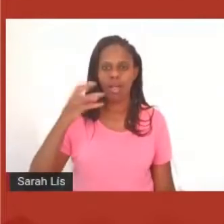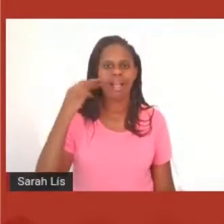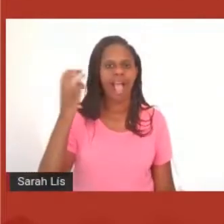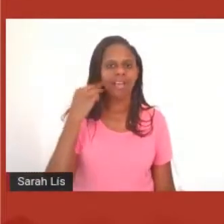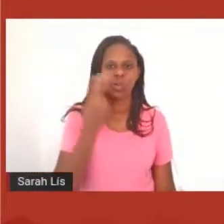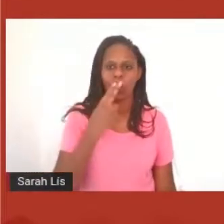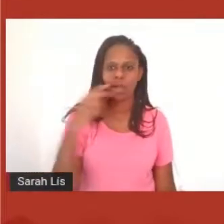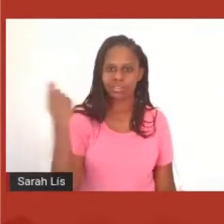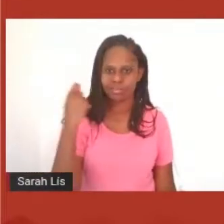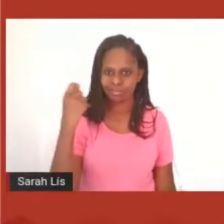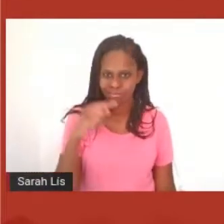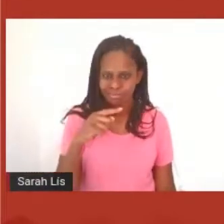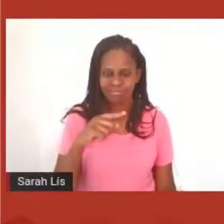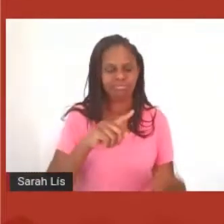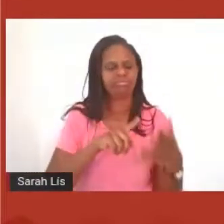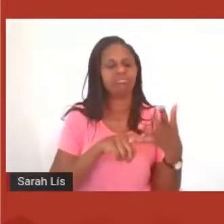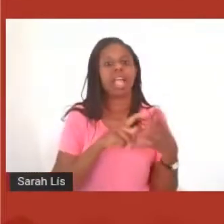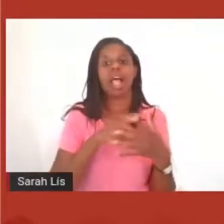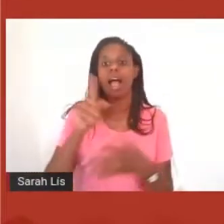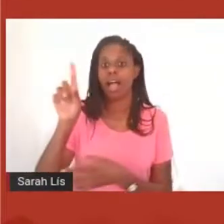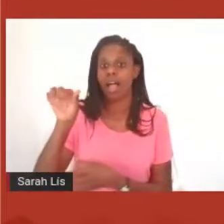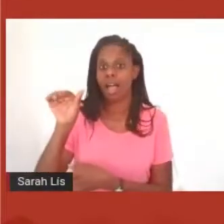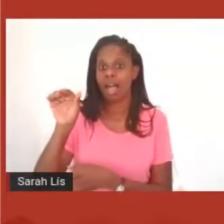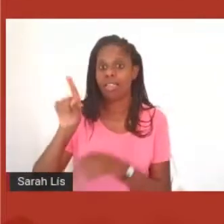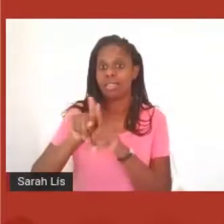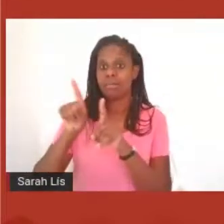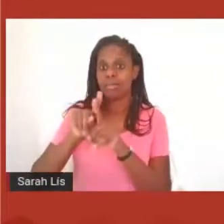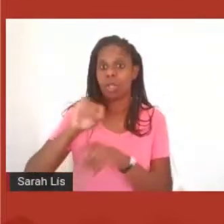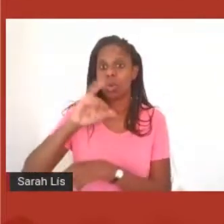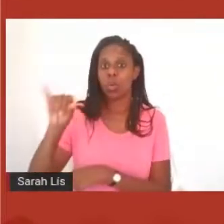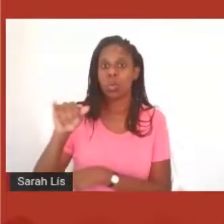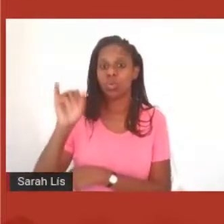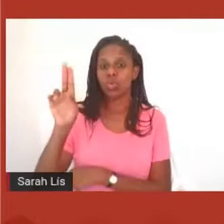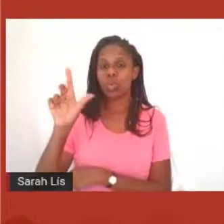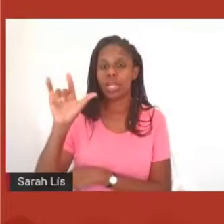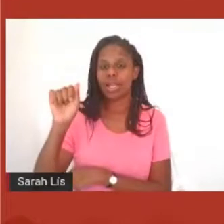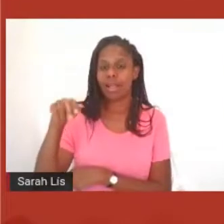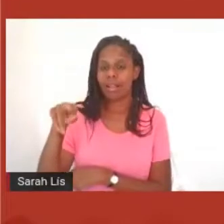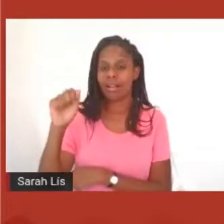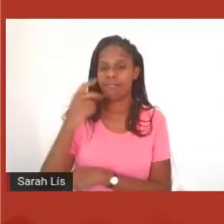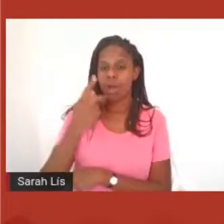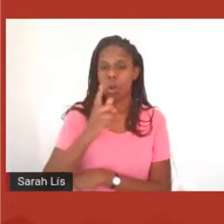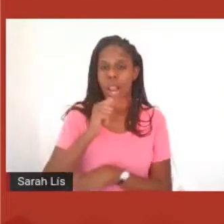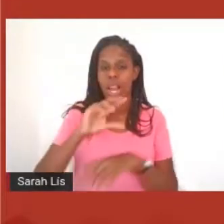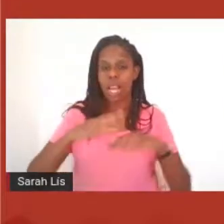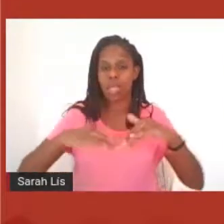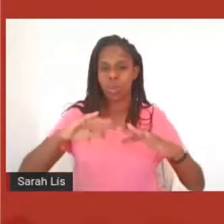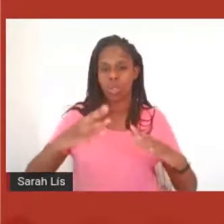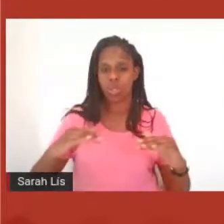que a Juliana falou de líquido compressível e incompressível, não foi isso?